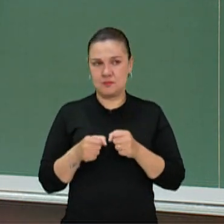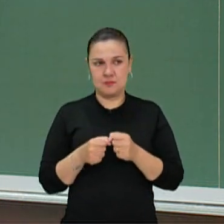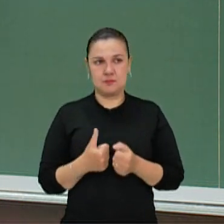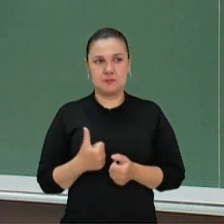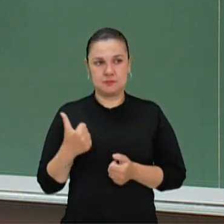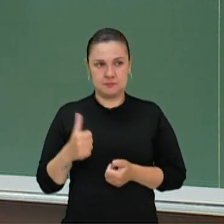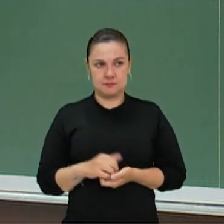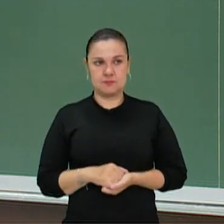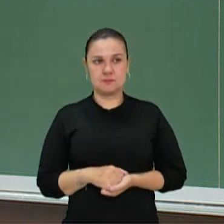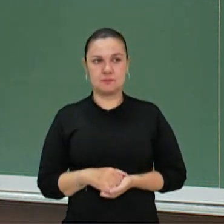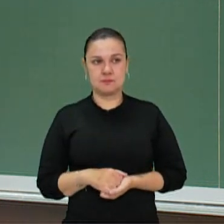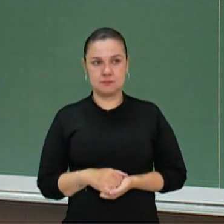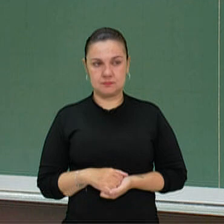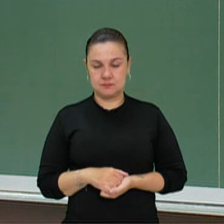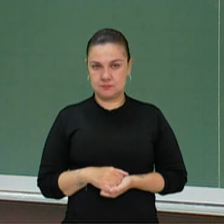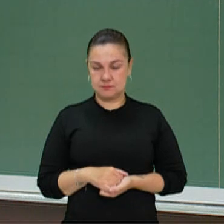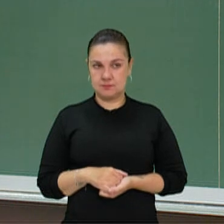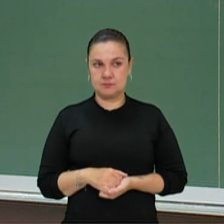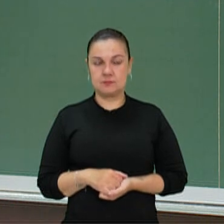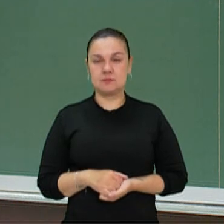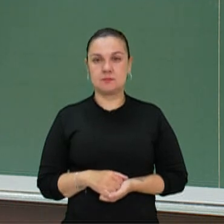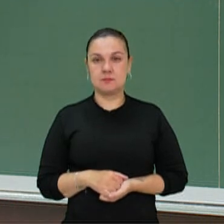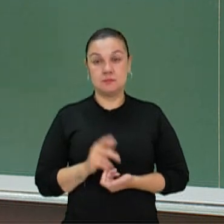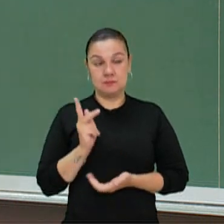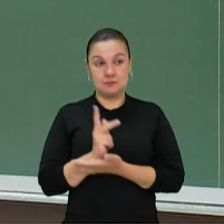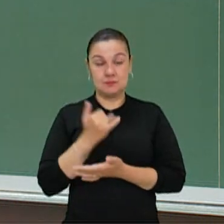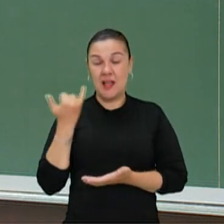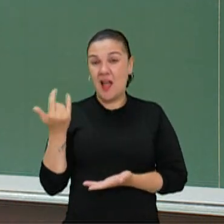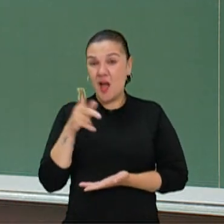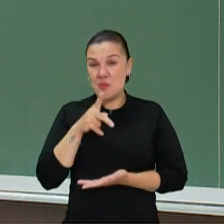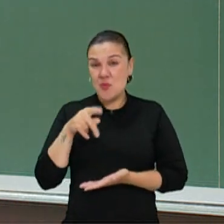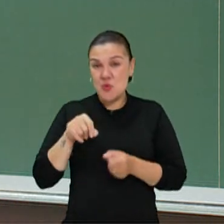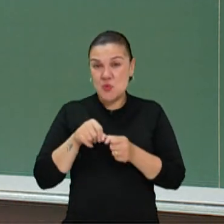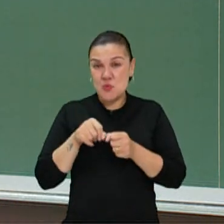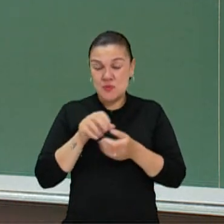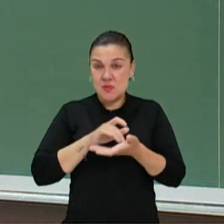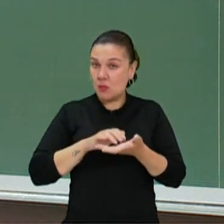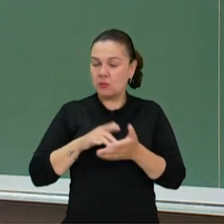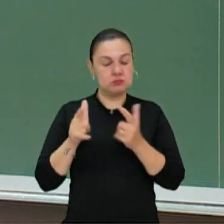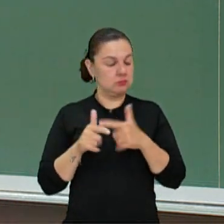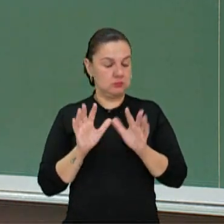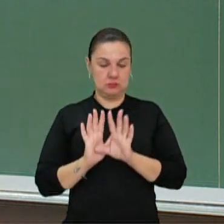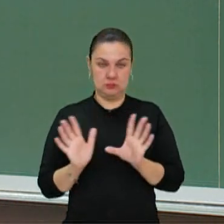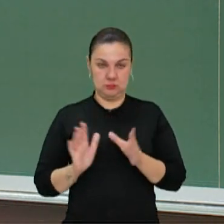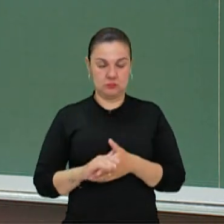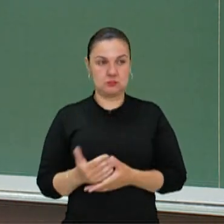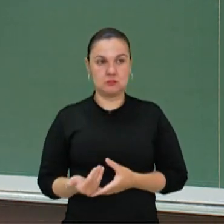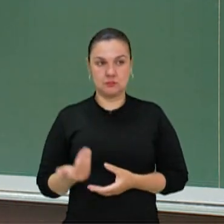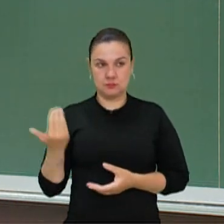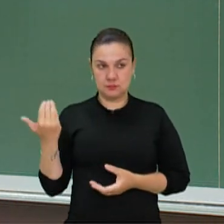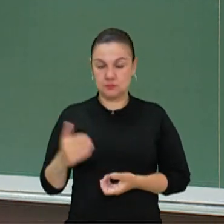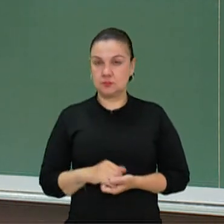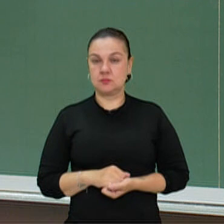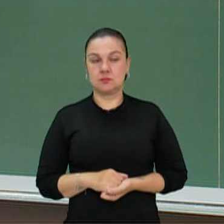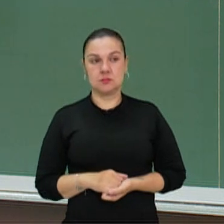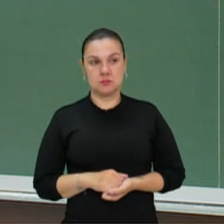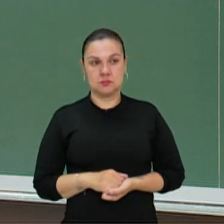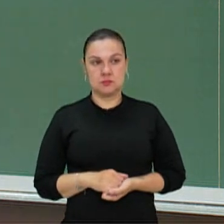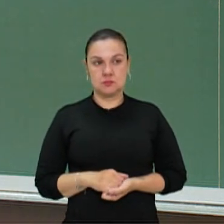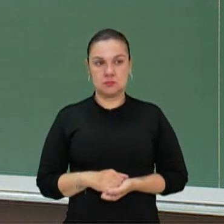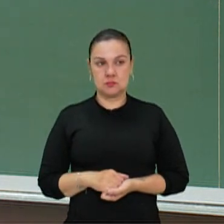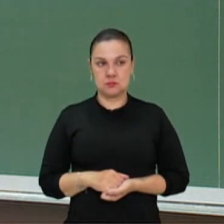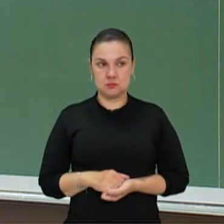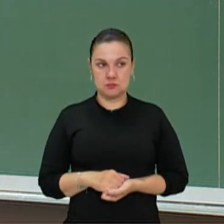para vocês, né? Sempre é importante, tá? Ah, professora, eu usei calculadora. Não tem problema. Então, aqui vai dar 9